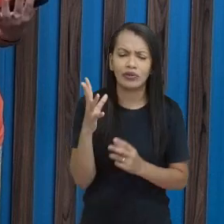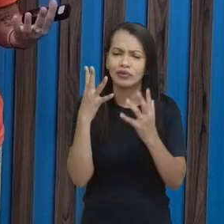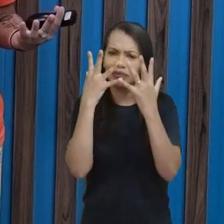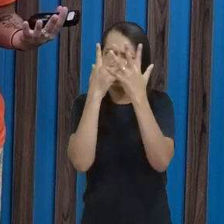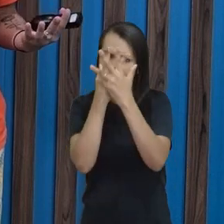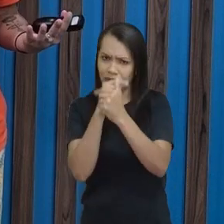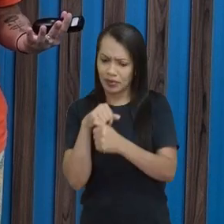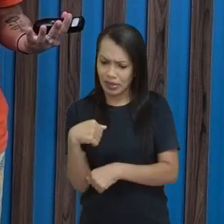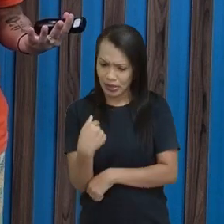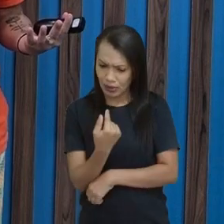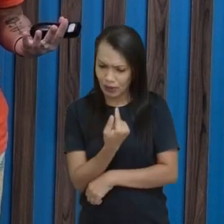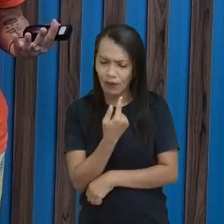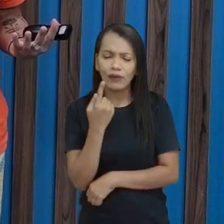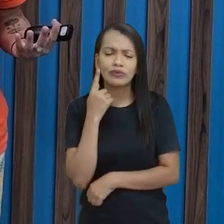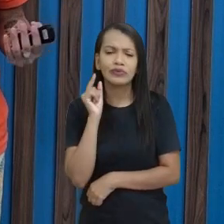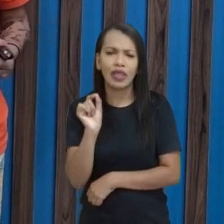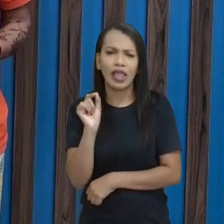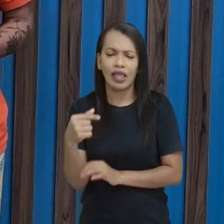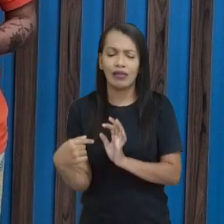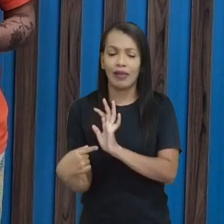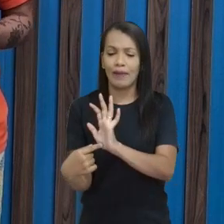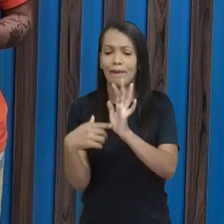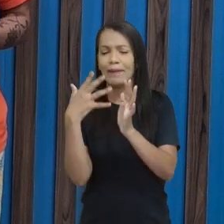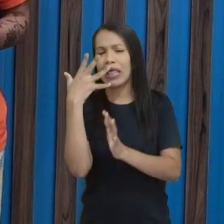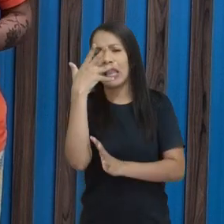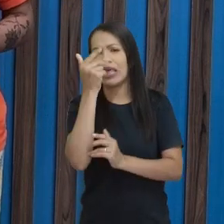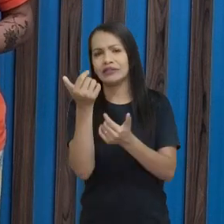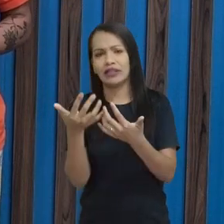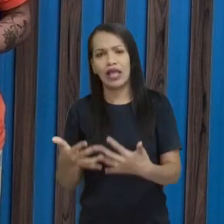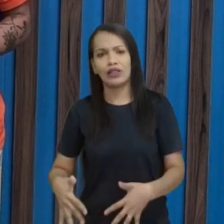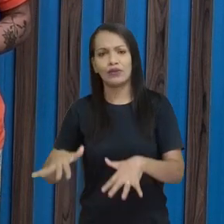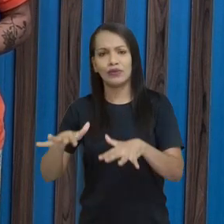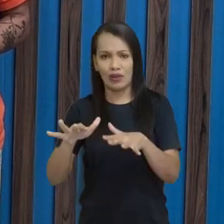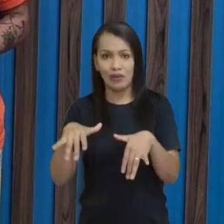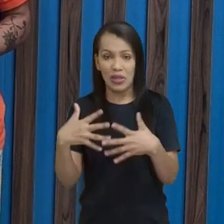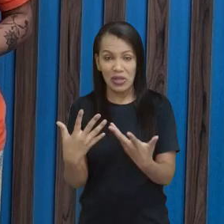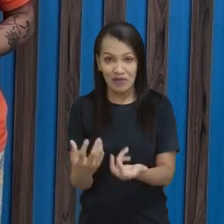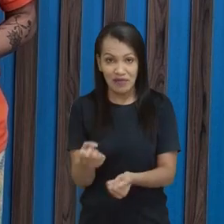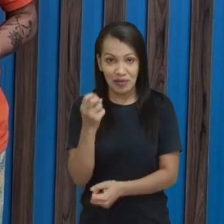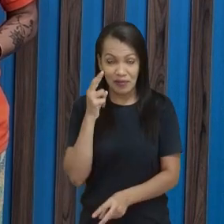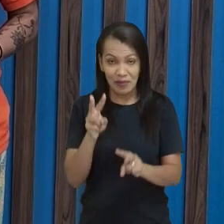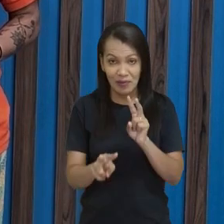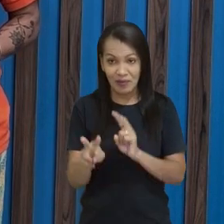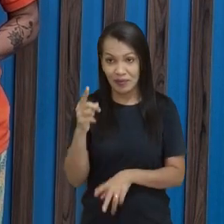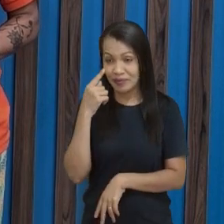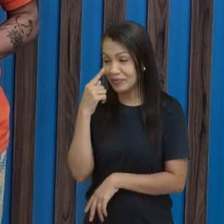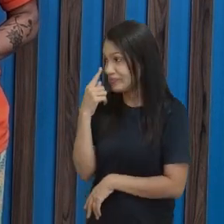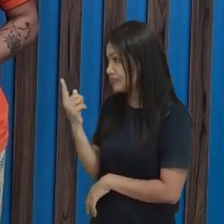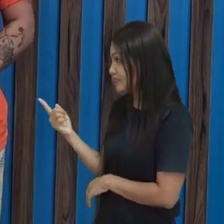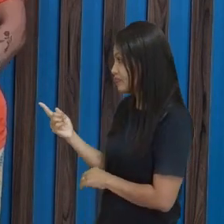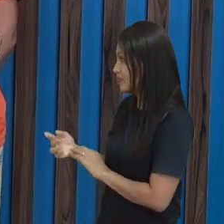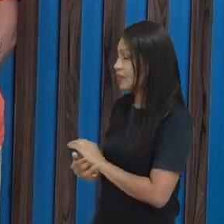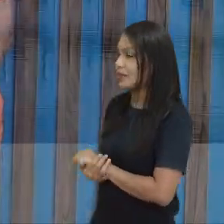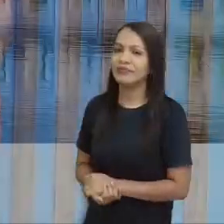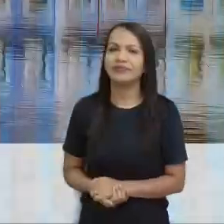É o nosso cartão postal, né, o rio Capibaribe. Então, vamos lá escutar um trechinho dessa música comigo.